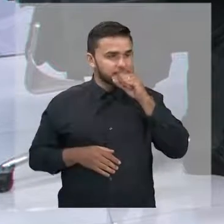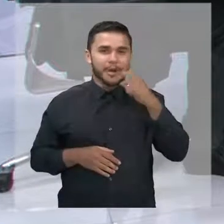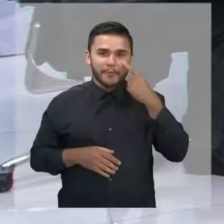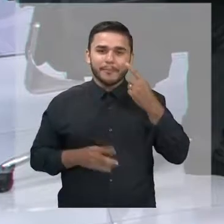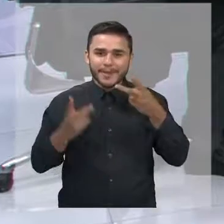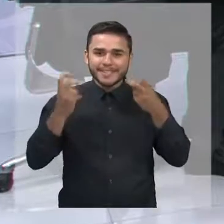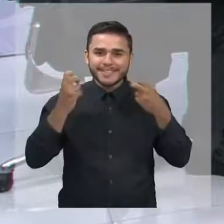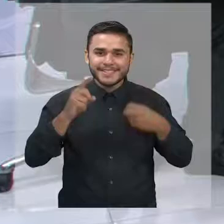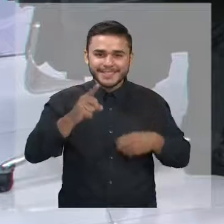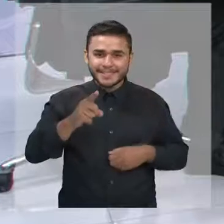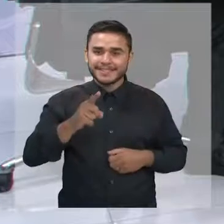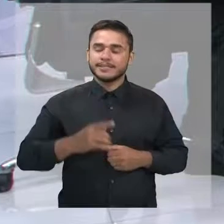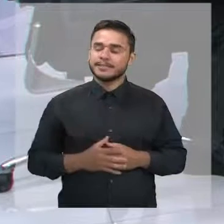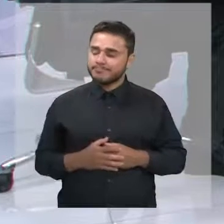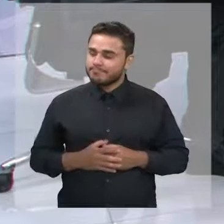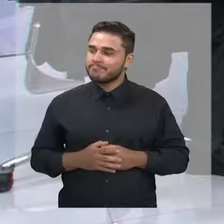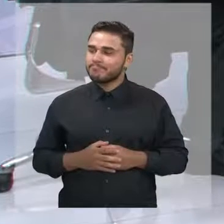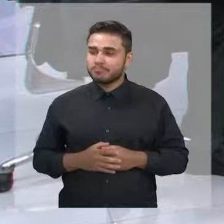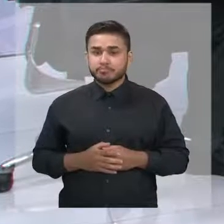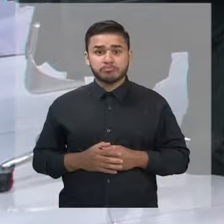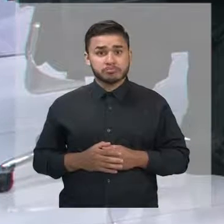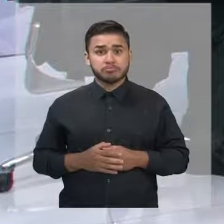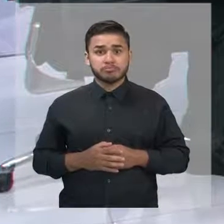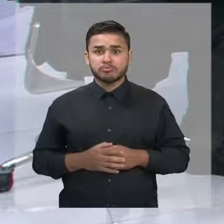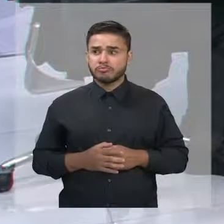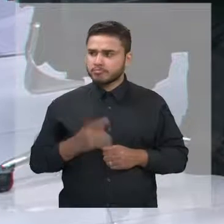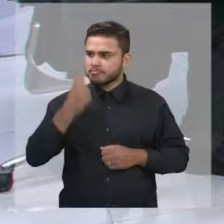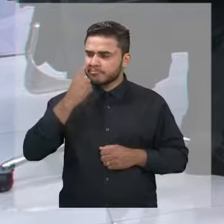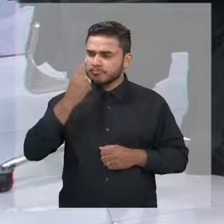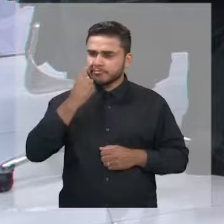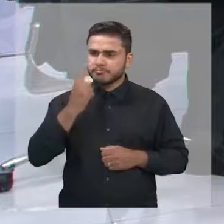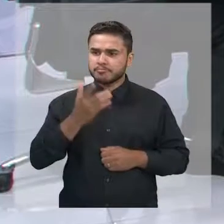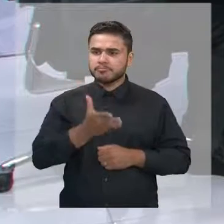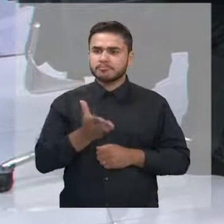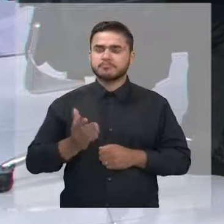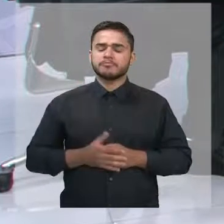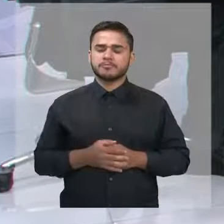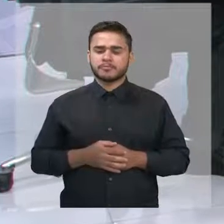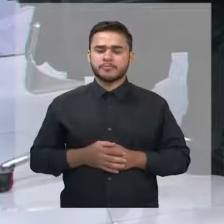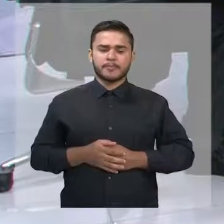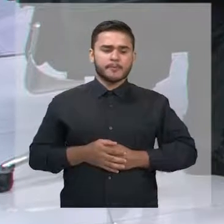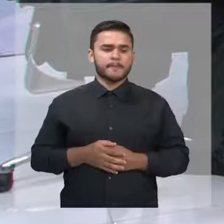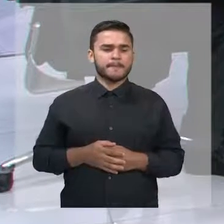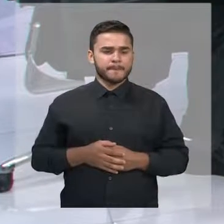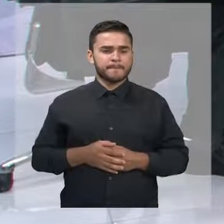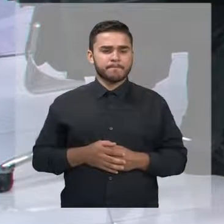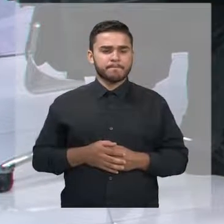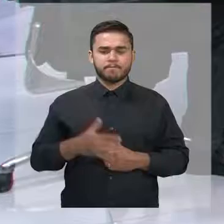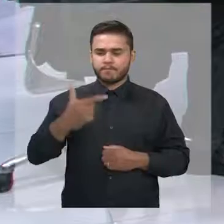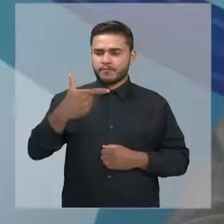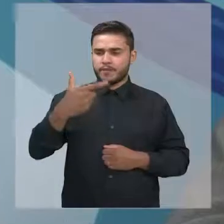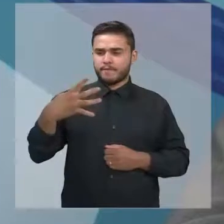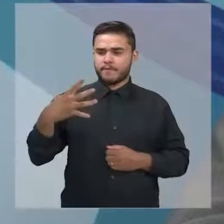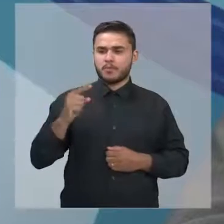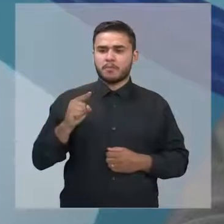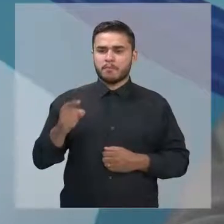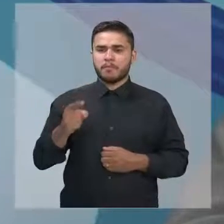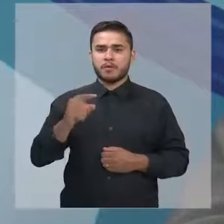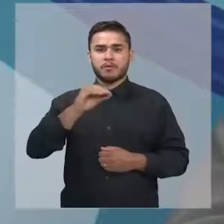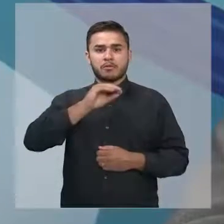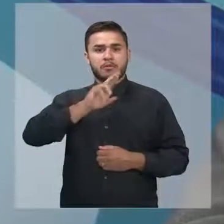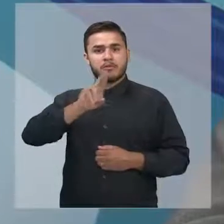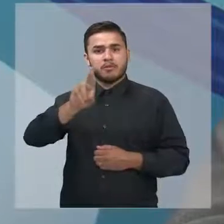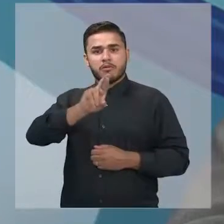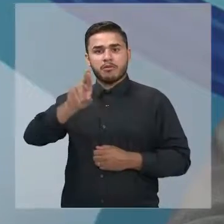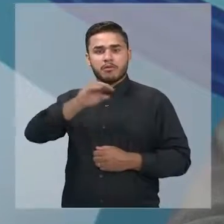24 mil reais, ele não consegue sobreviver, é um salário de miséria, ele chamou de miserê. Ele teve que reduzir o padrão de vida dele.